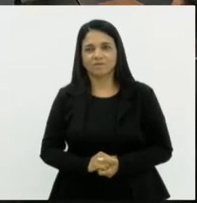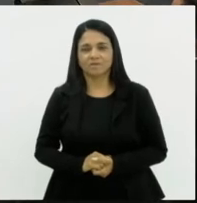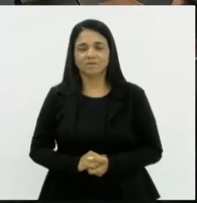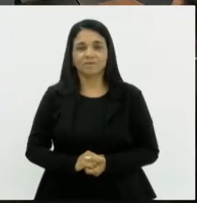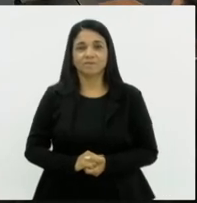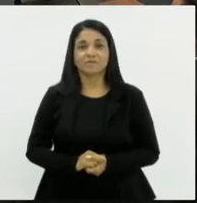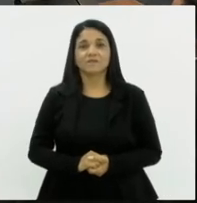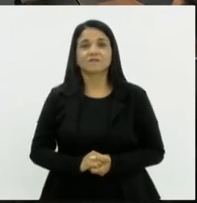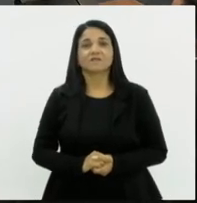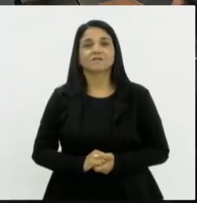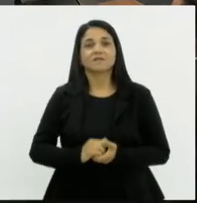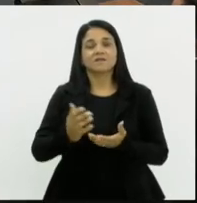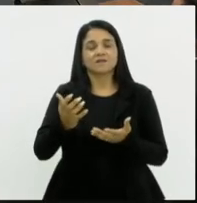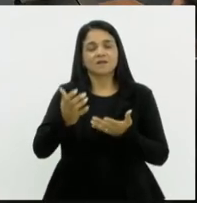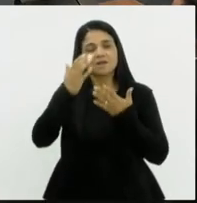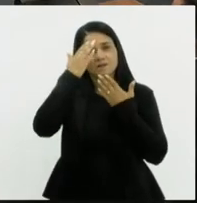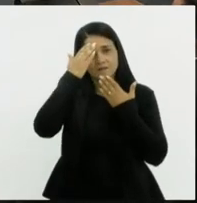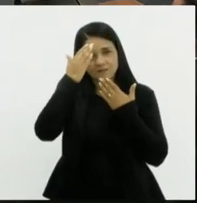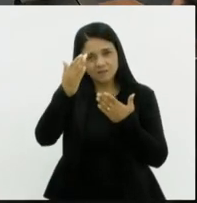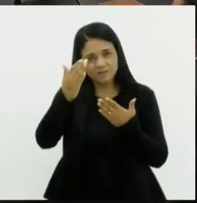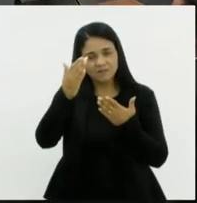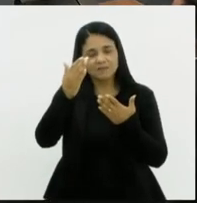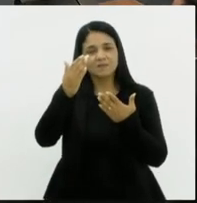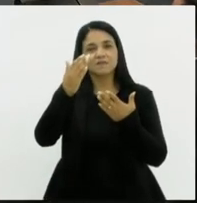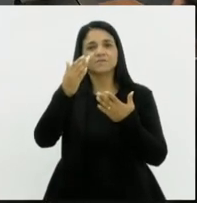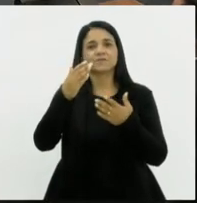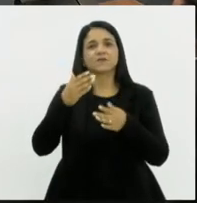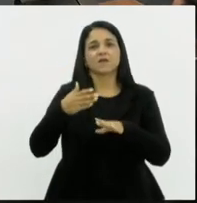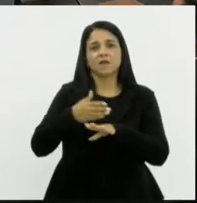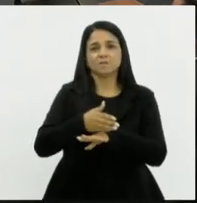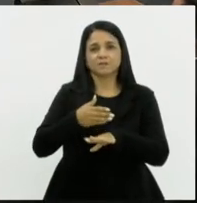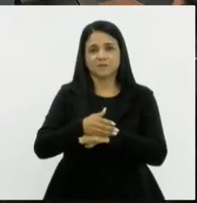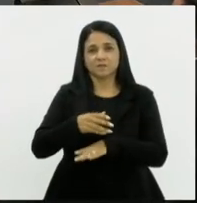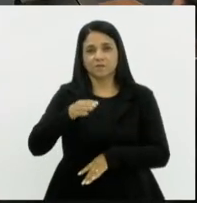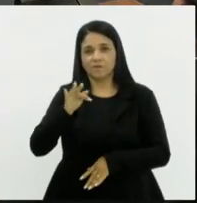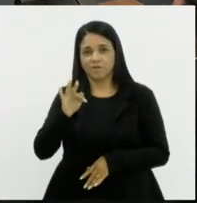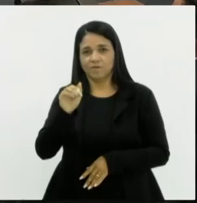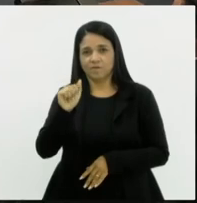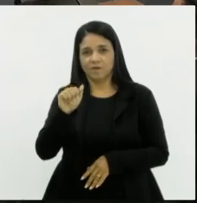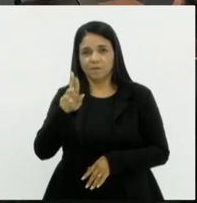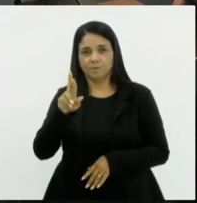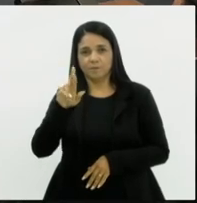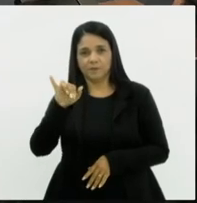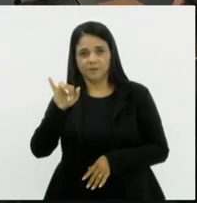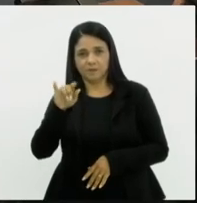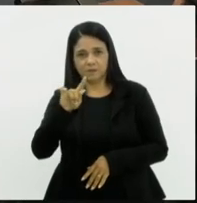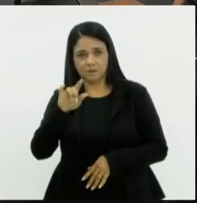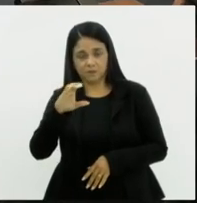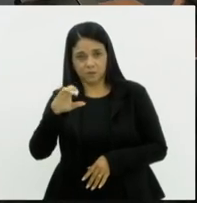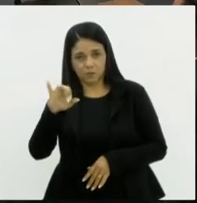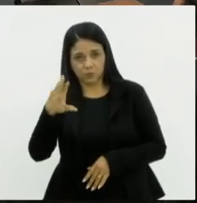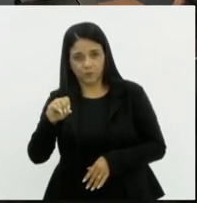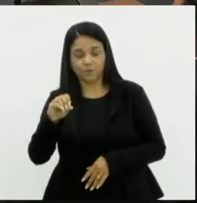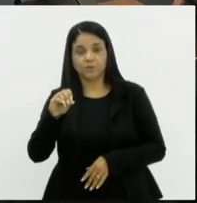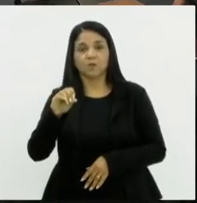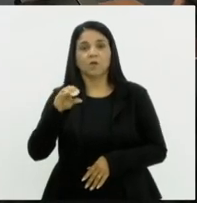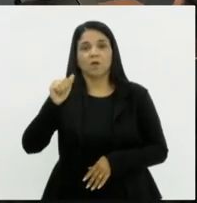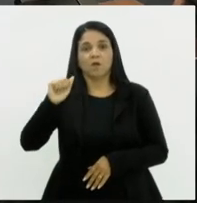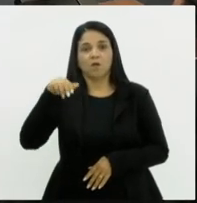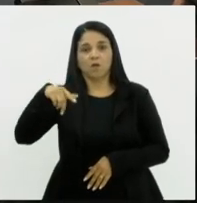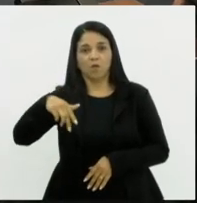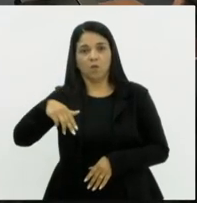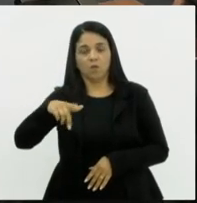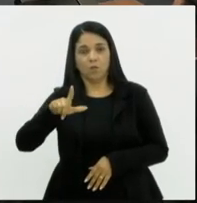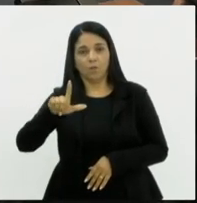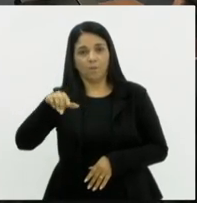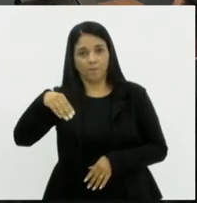Quero também agradecer a presença aqui do Fabrício Almeida, tá? Procurador-Geral de Belfor